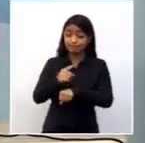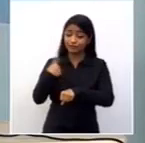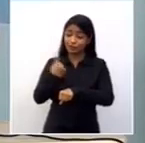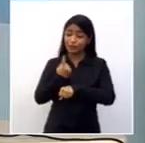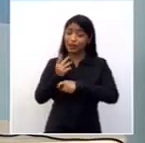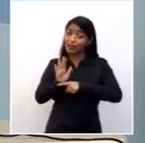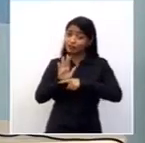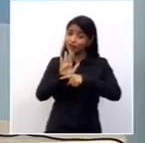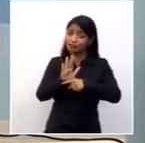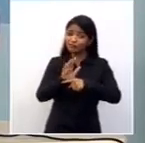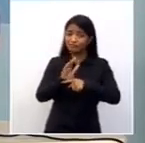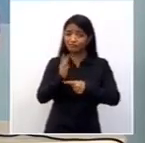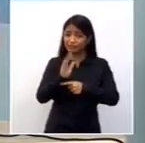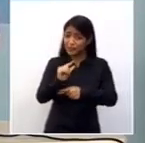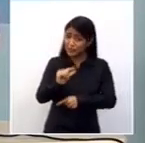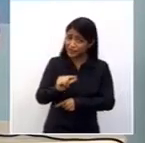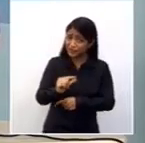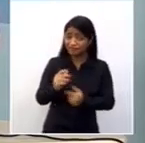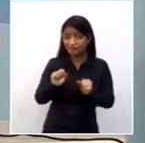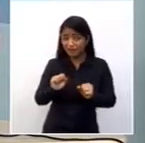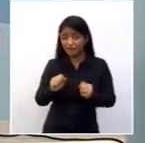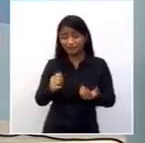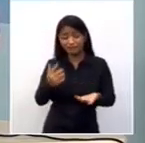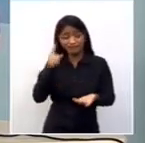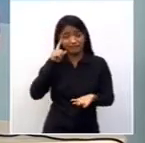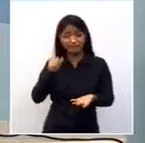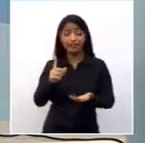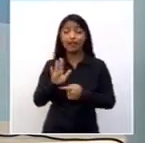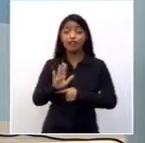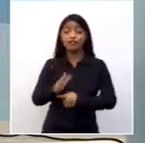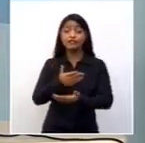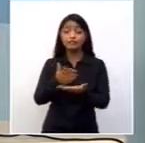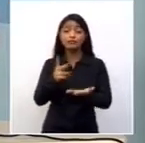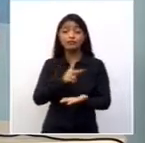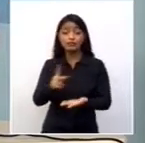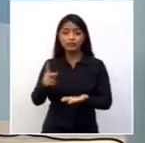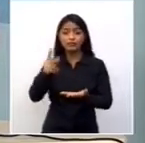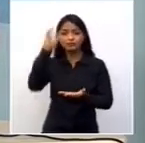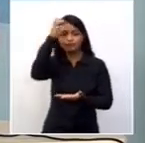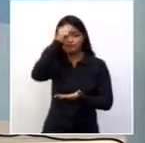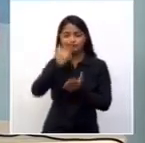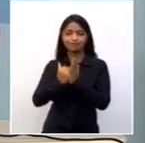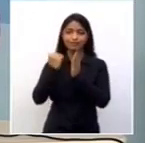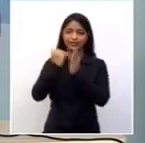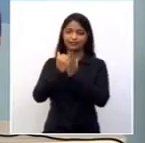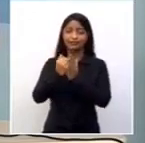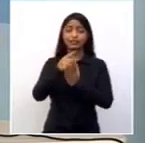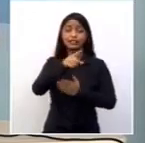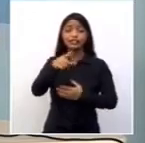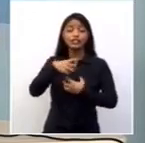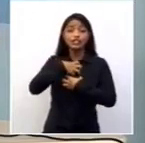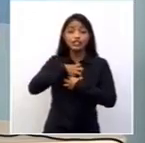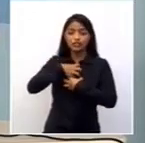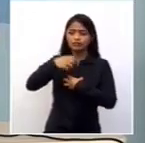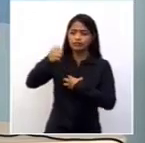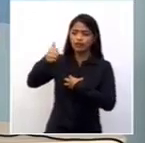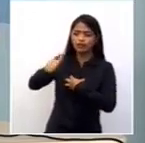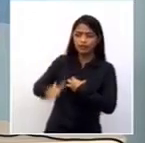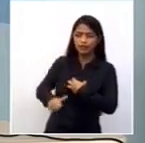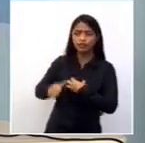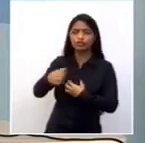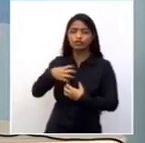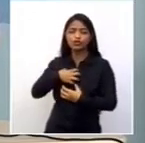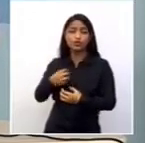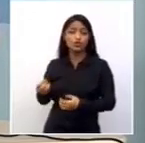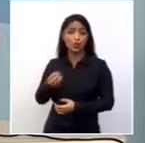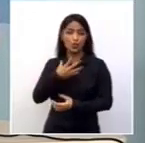que seja, né, para a formação do nosso professor, para que ele olhe para a avaliação de uma nova forma, né,